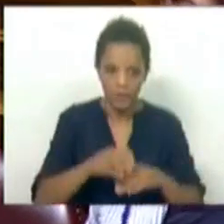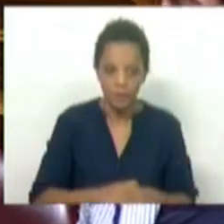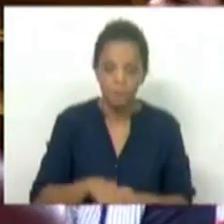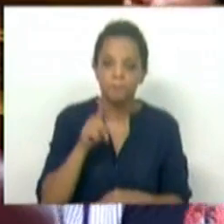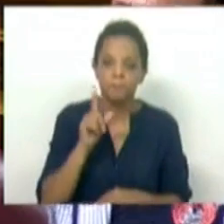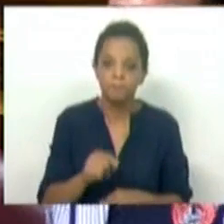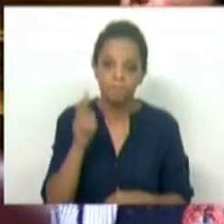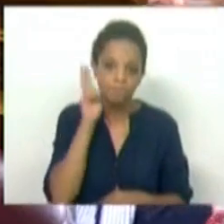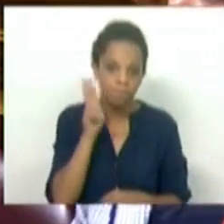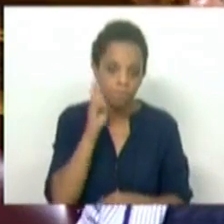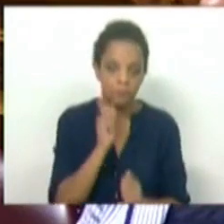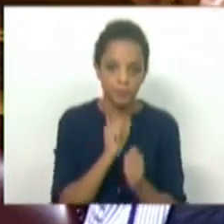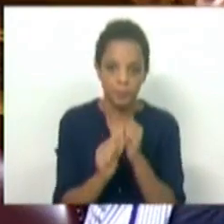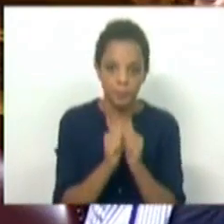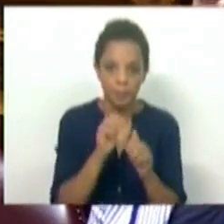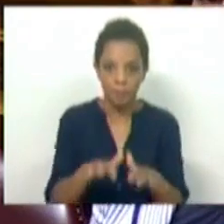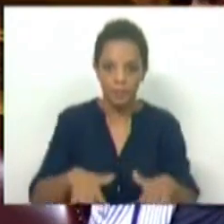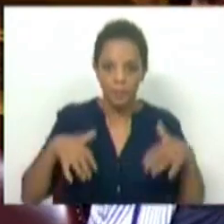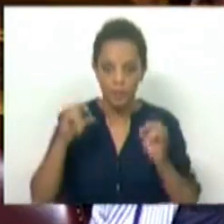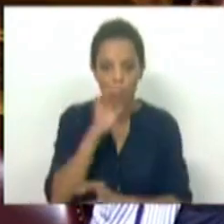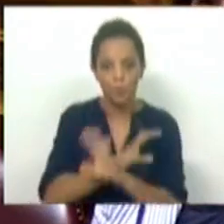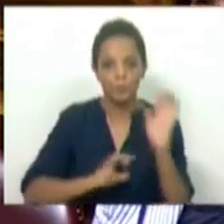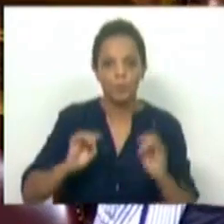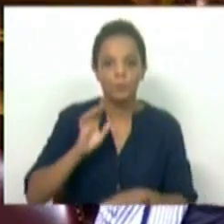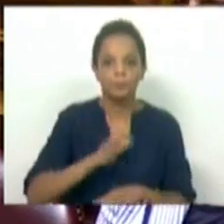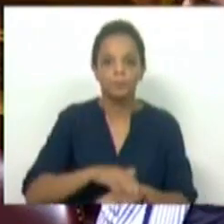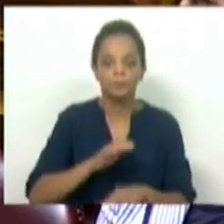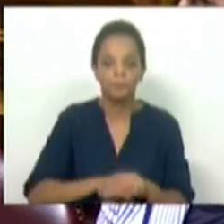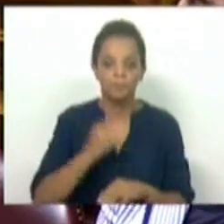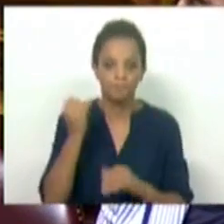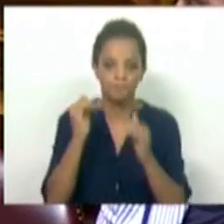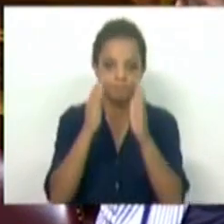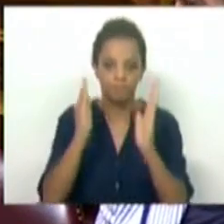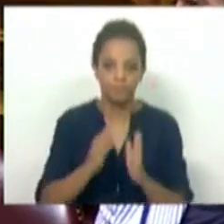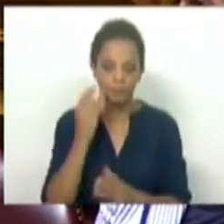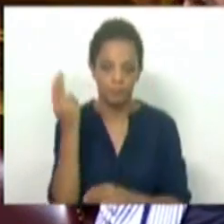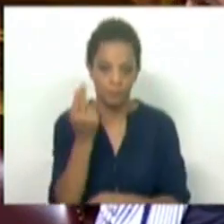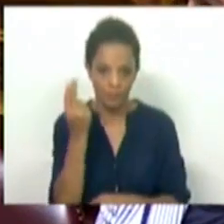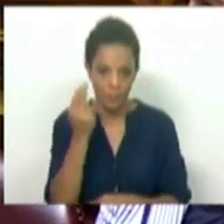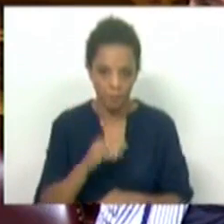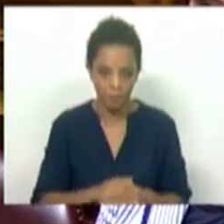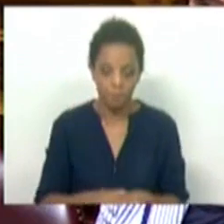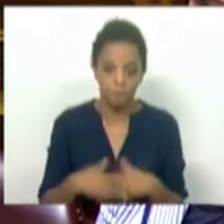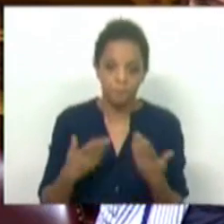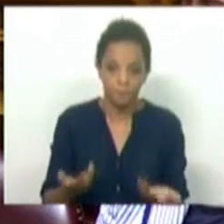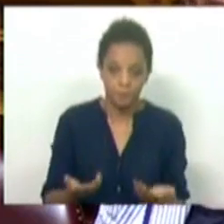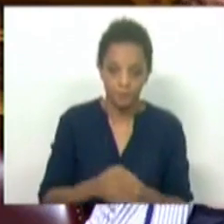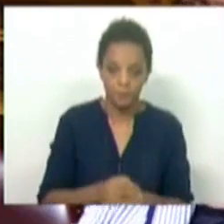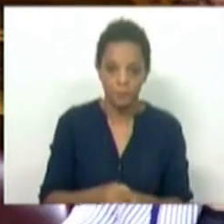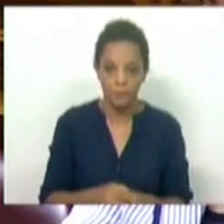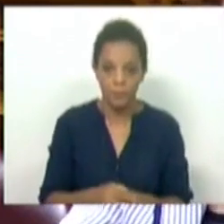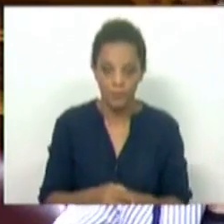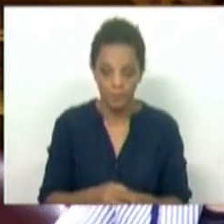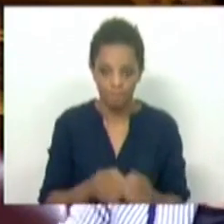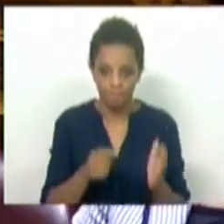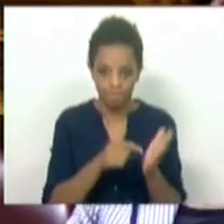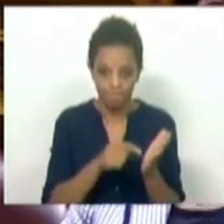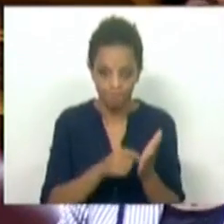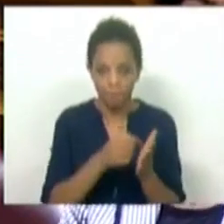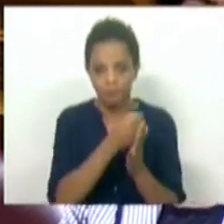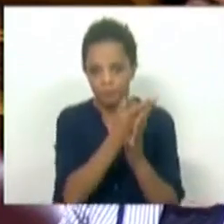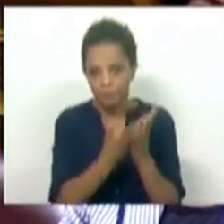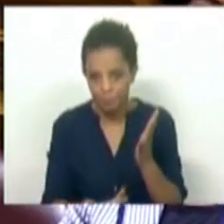bem como valorizar o papel do Parlamento Europeu no quadro institucional da União. Neste sentido, a iniciativa apresenta um conjunto